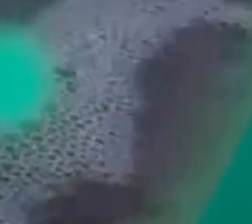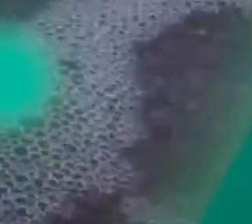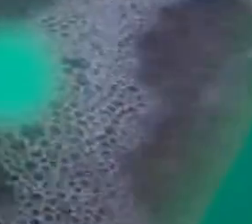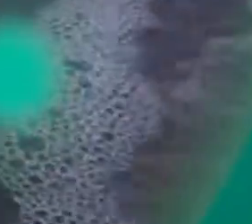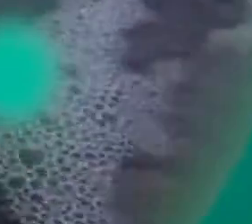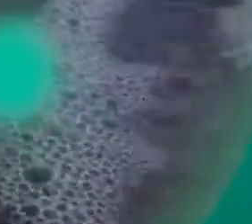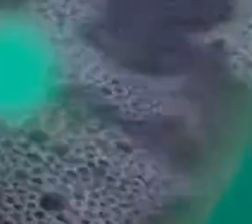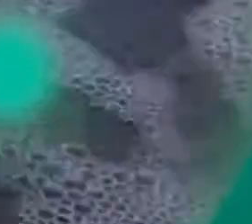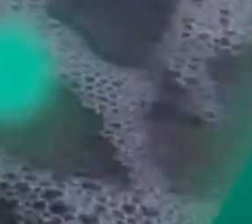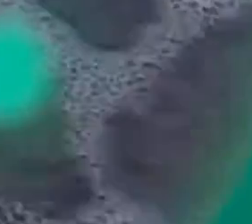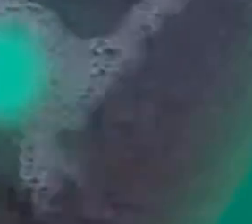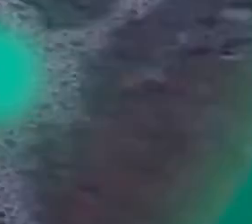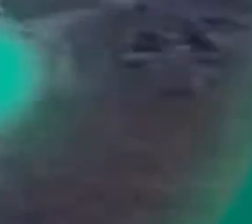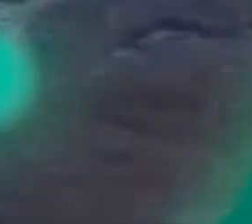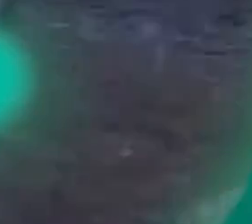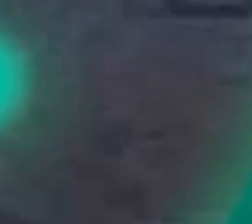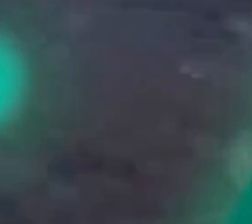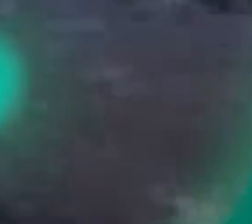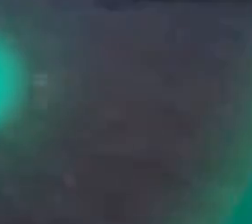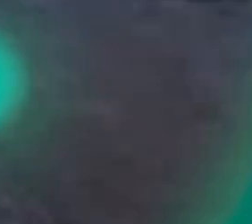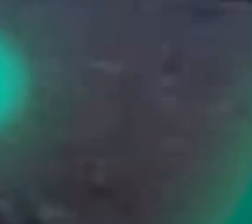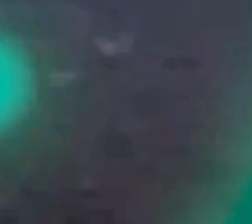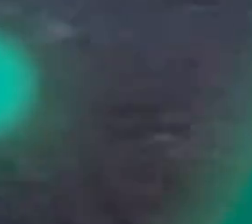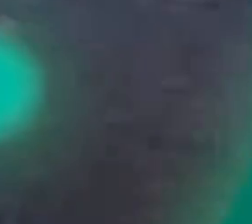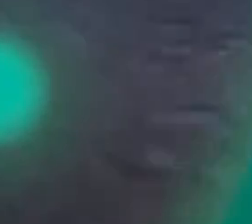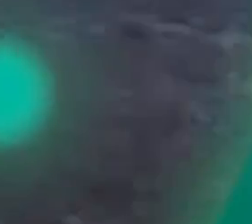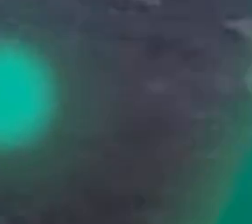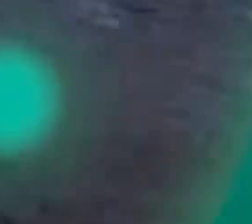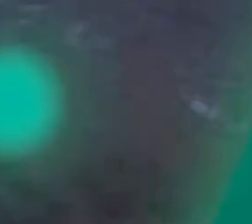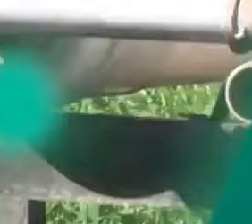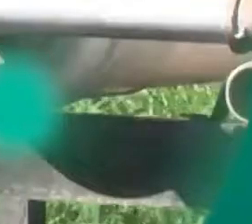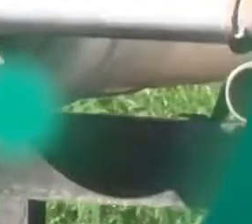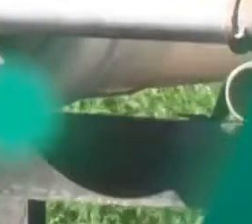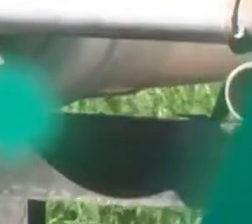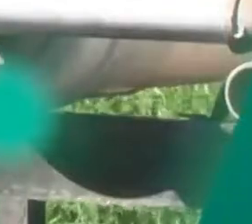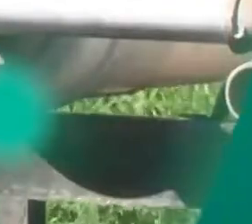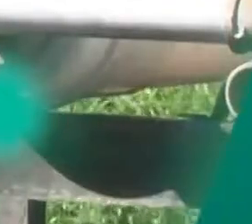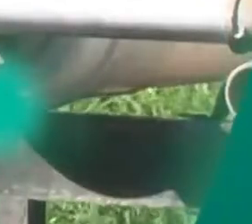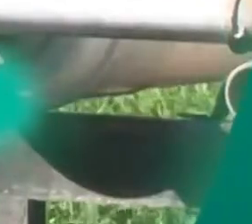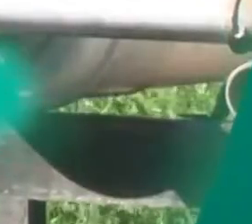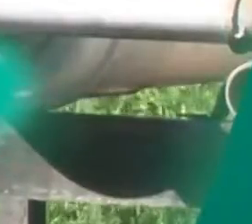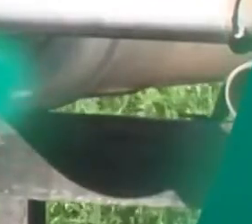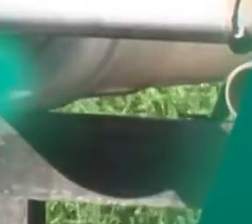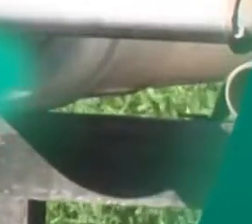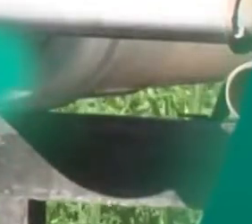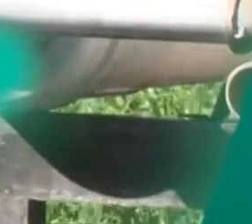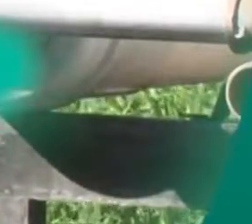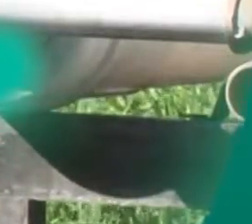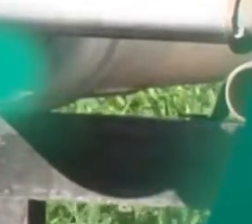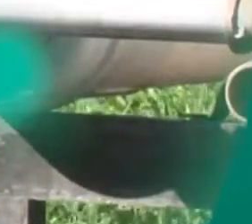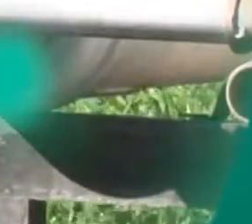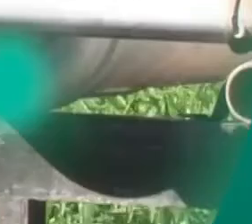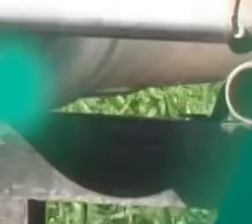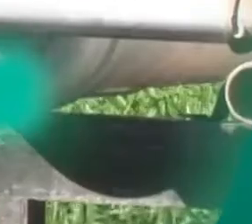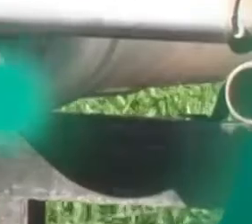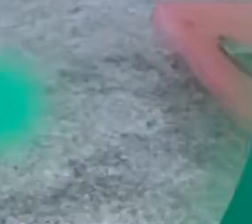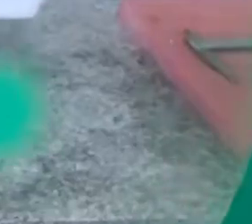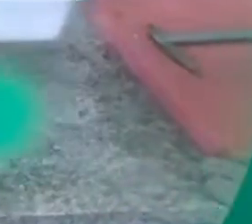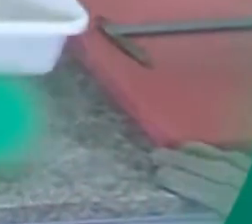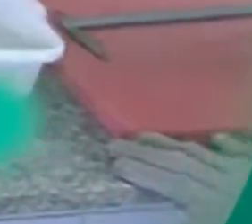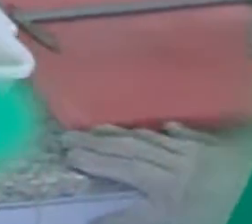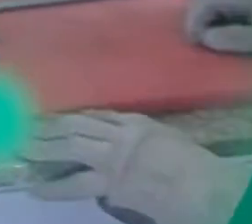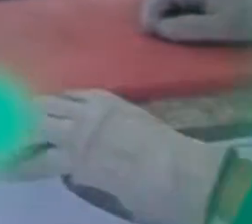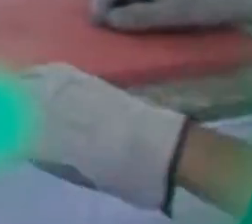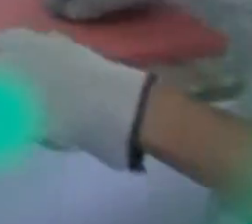ouviu falar em sistema aquapônico? Conheça esse projeto de criação de peixes ou crustáceos junto com vegetais desenvolvidos